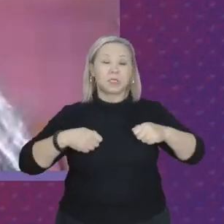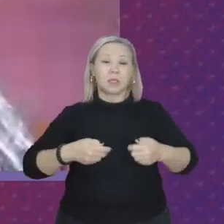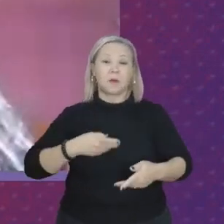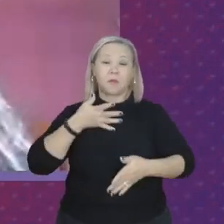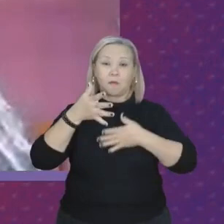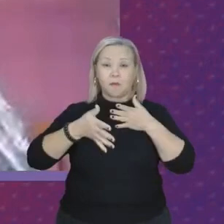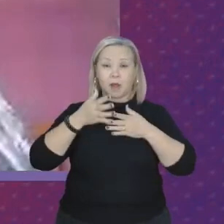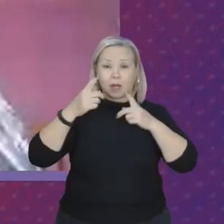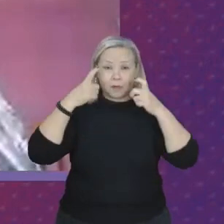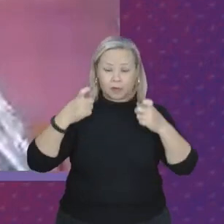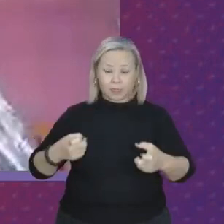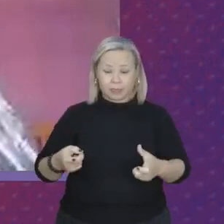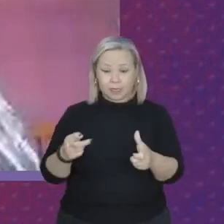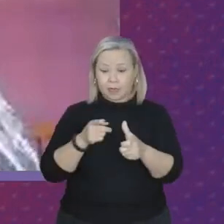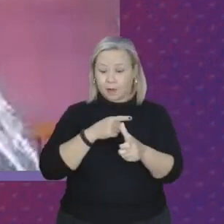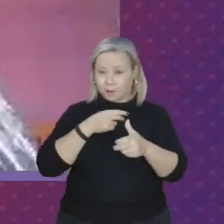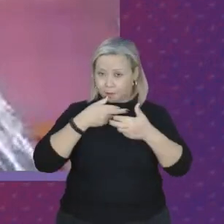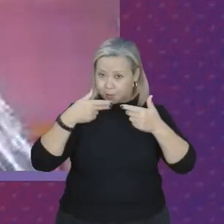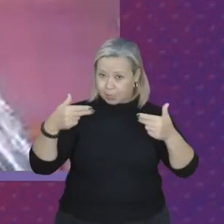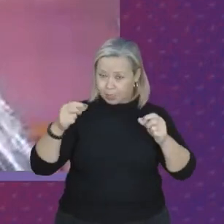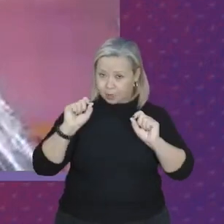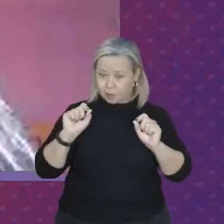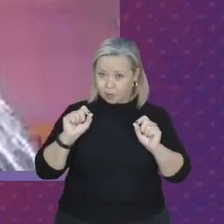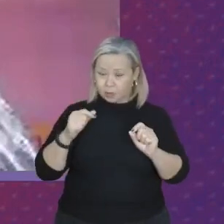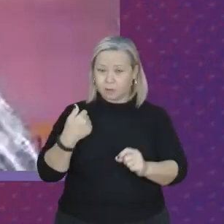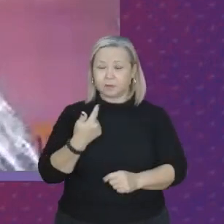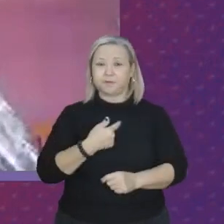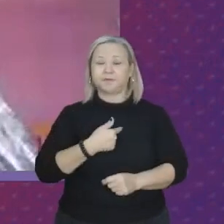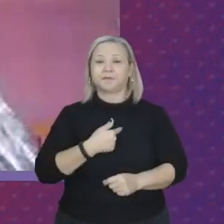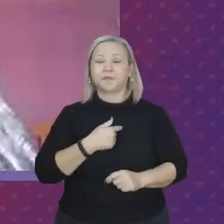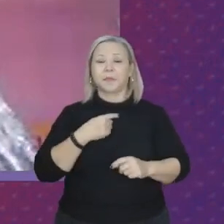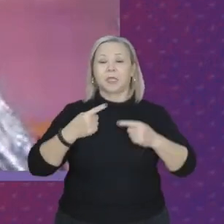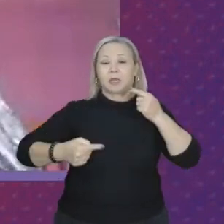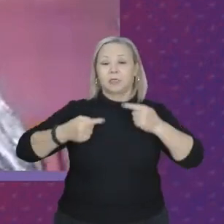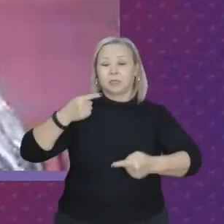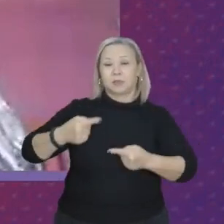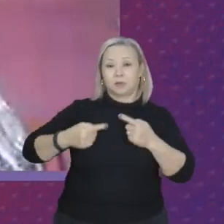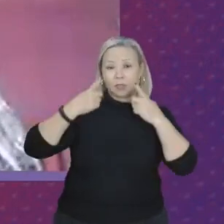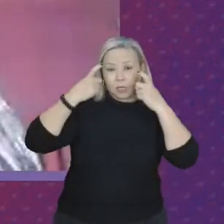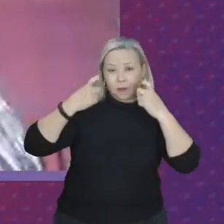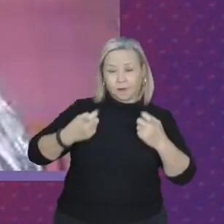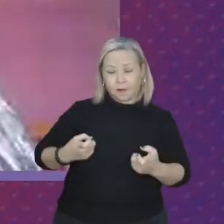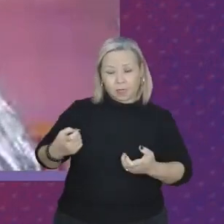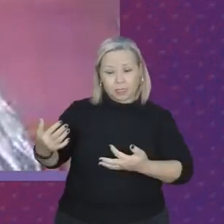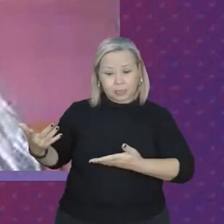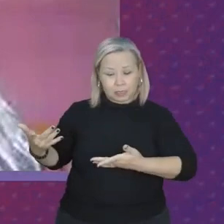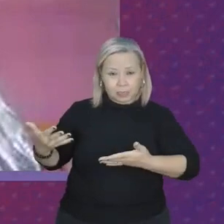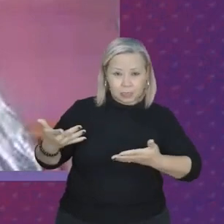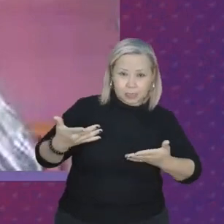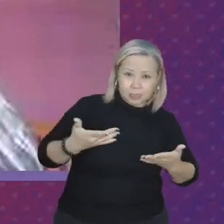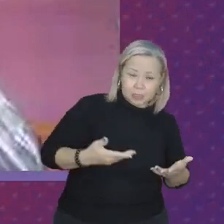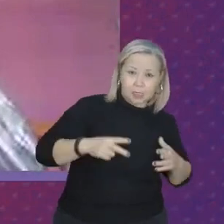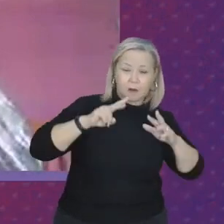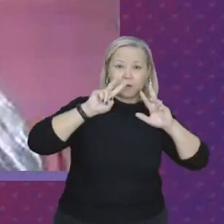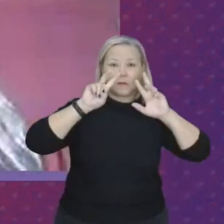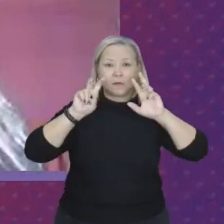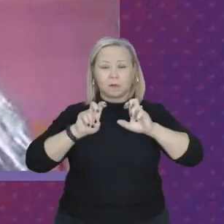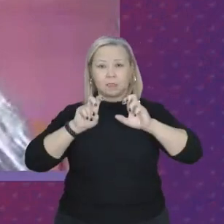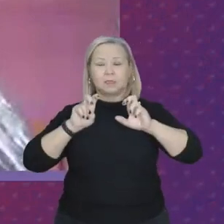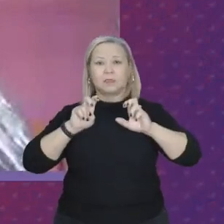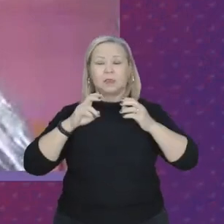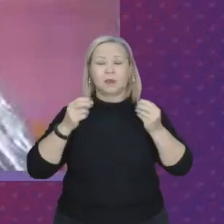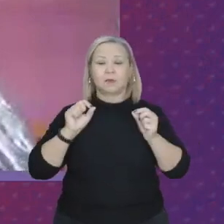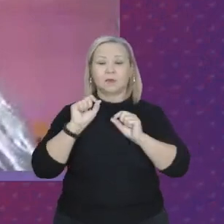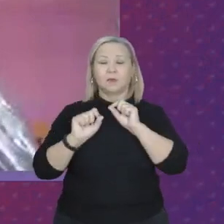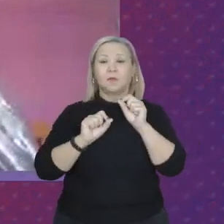acho que a primeira coisa para a gente, né, discutir a violência e trazer esse tema para